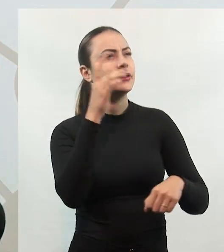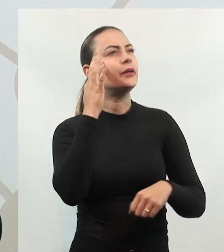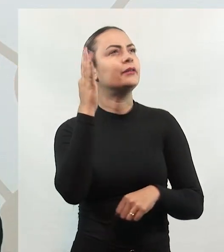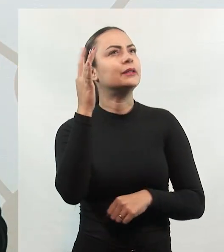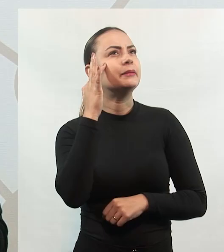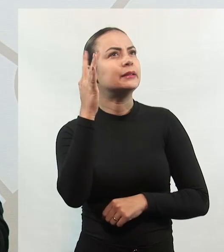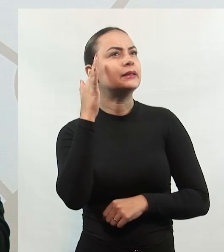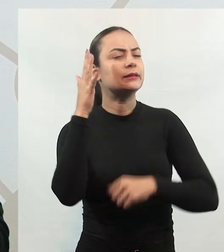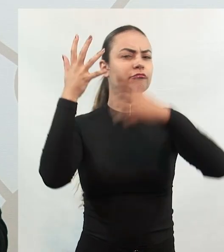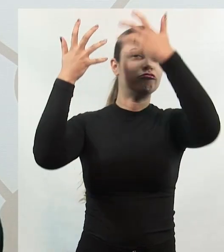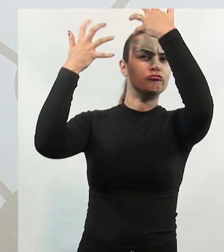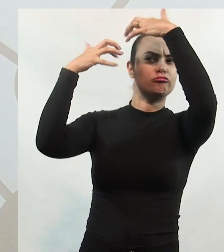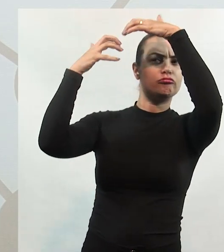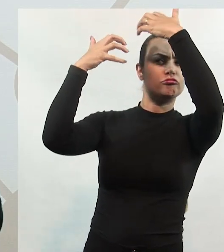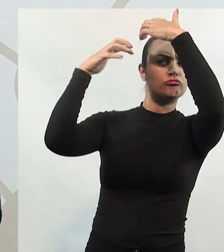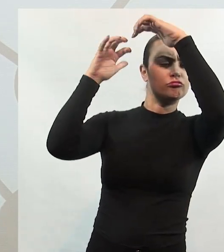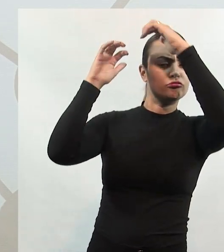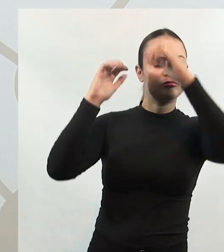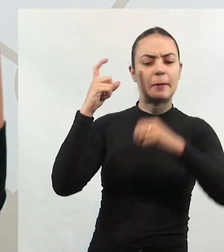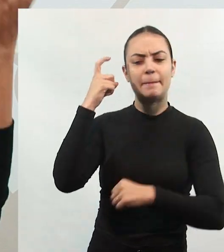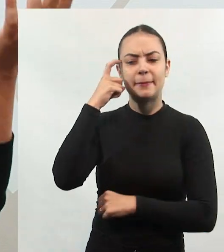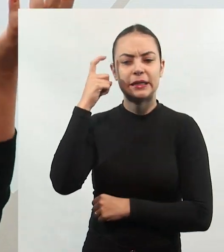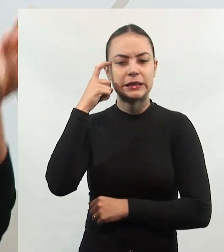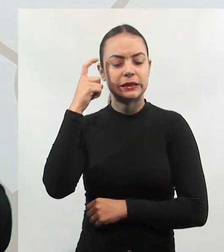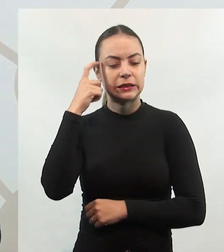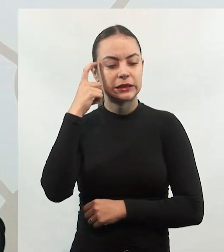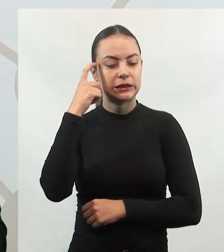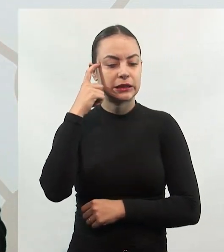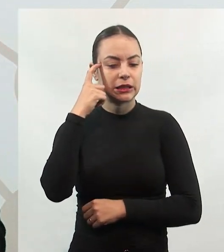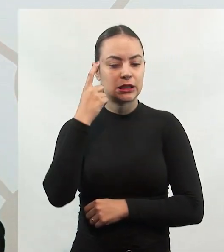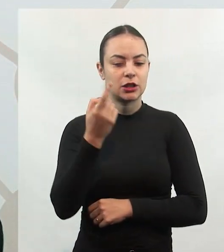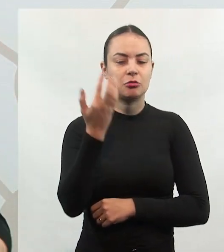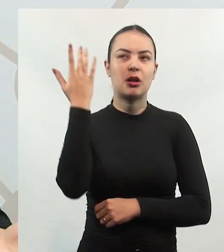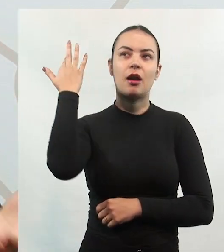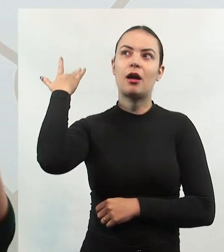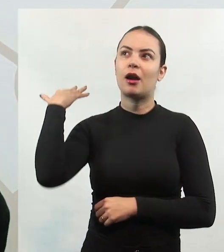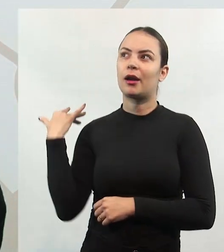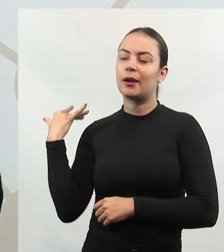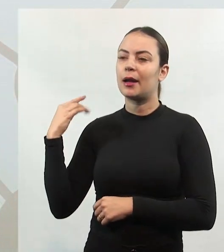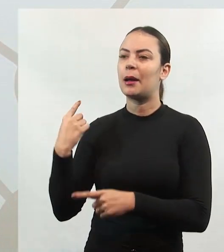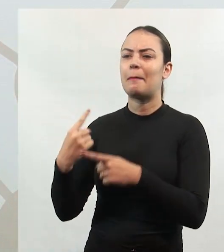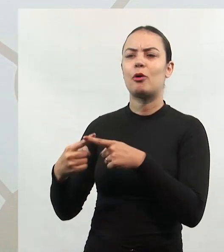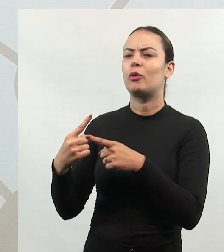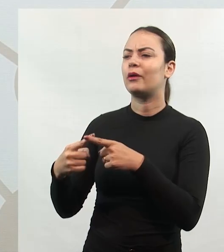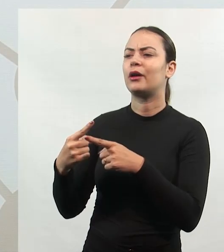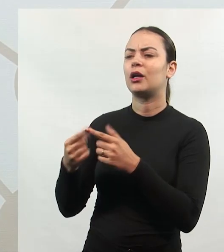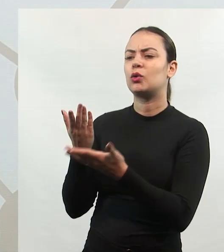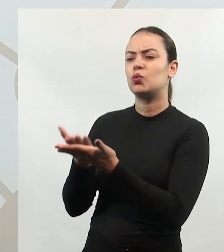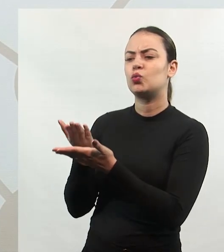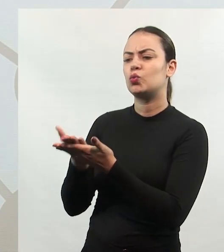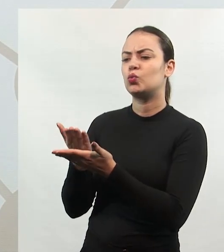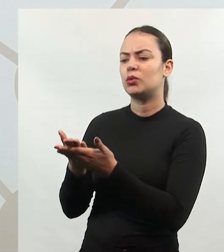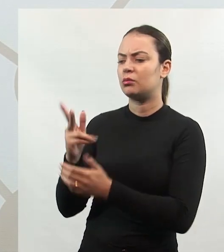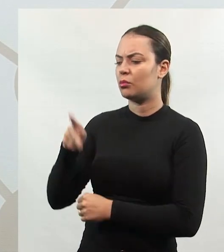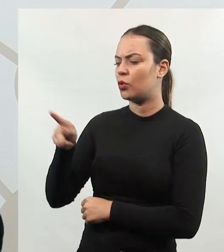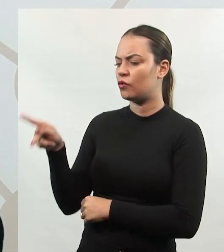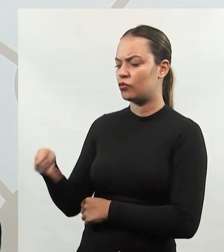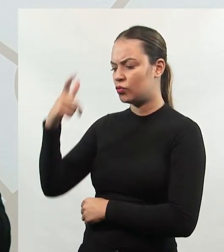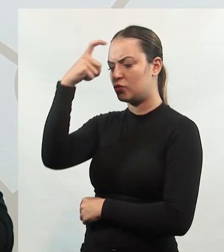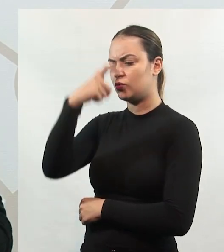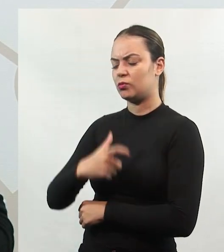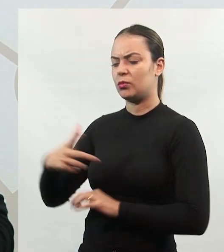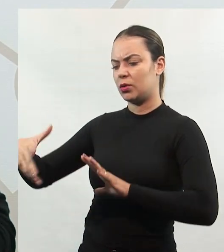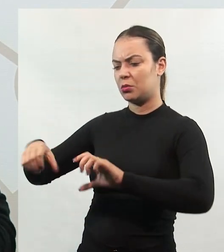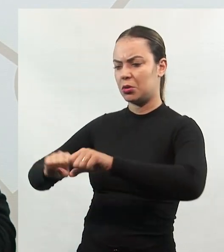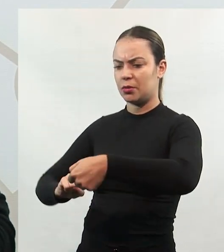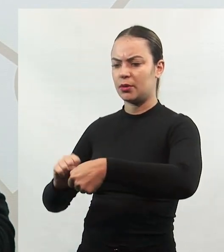entender algumas coisas, né? Por que eu fiz magistério? Eu tinha só 14 anos. Obviamente, eu não escolhi estar lá. Foi um direcionamento, né?